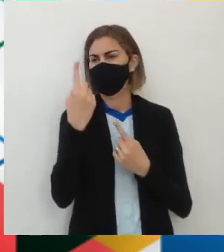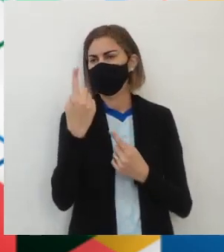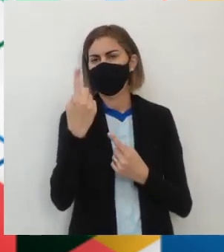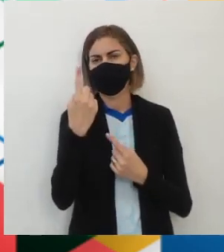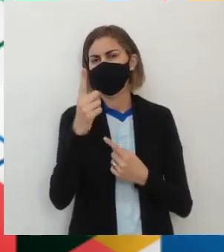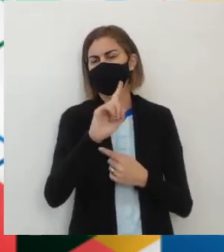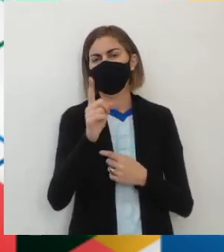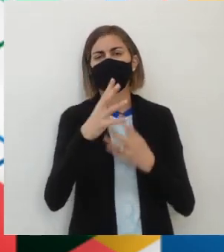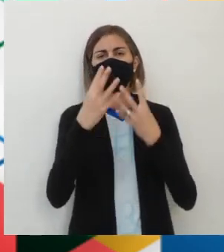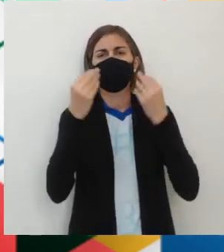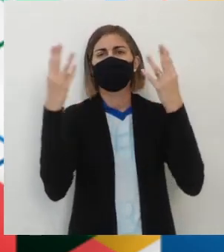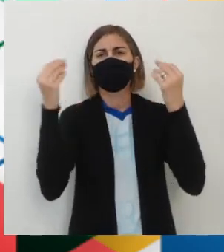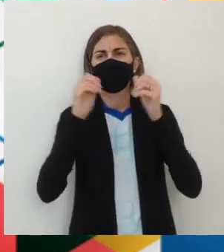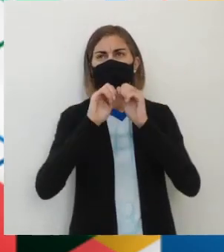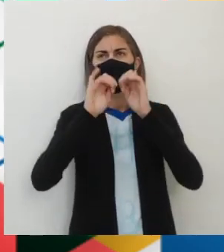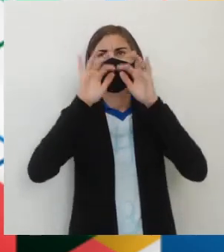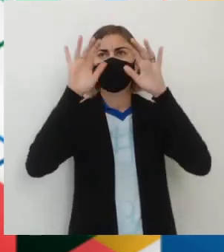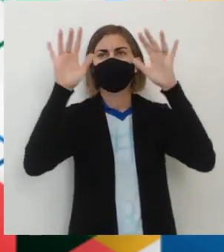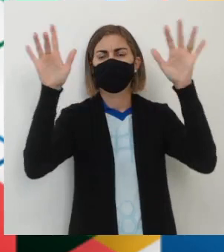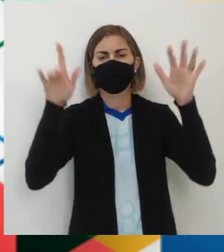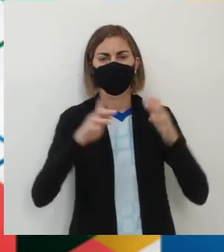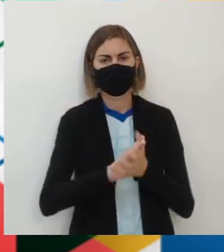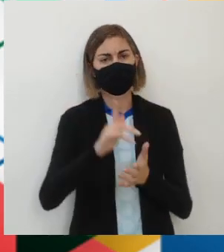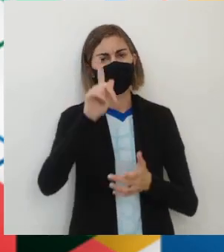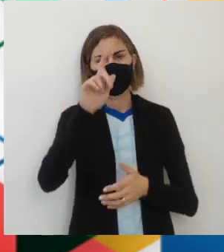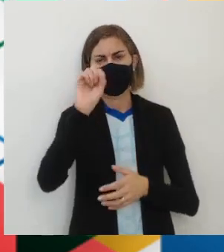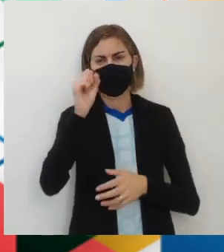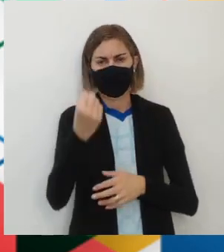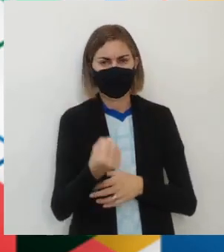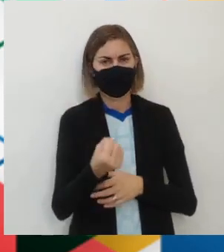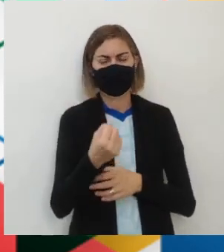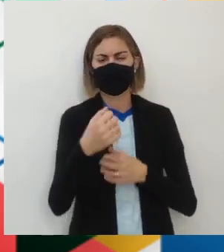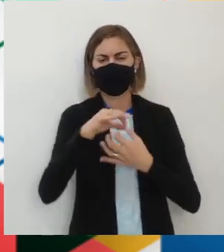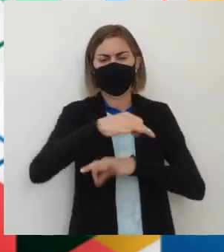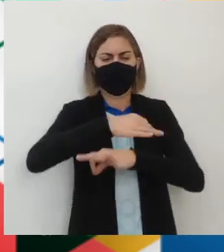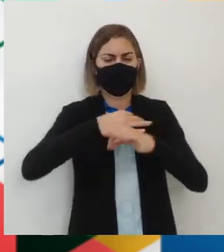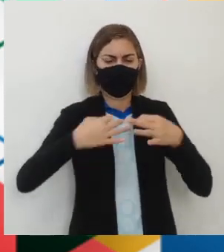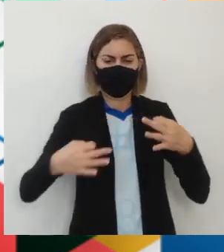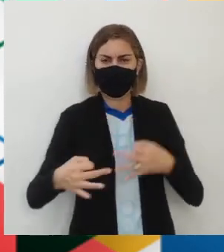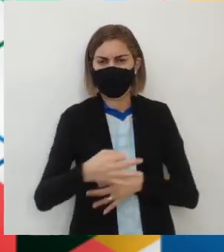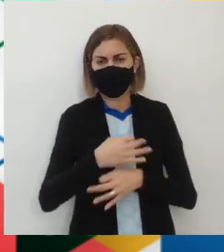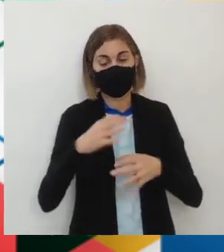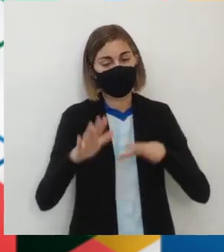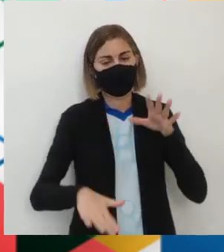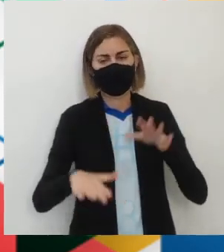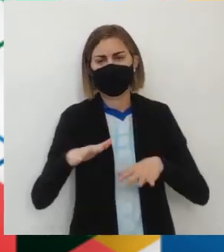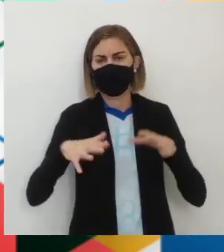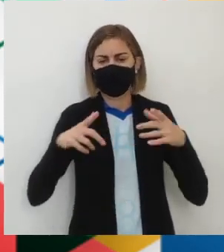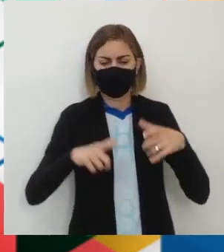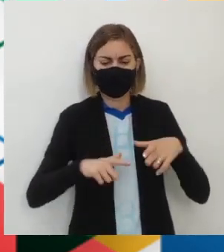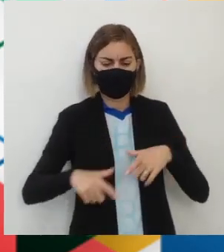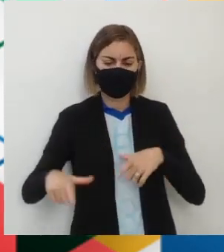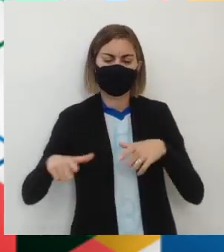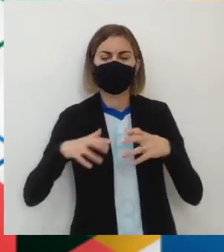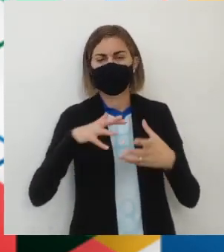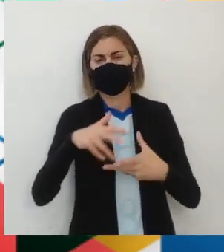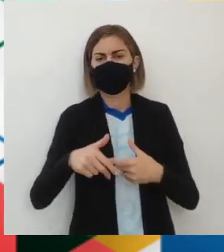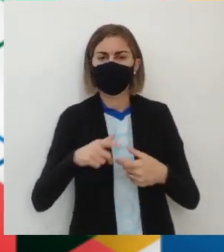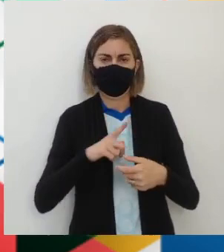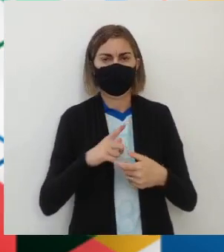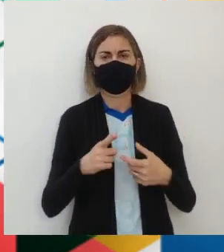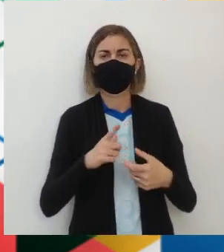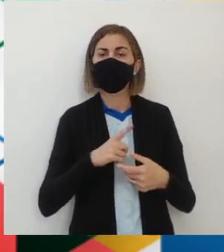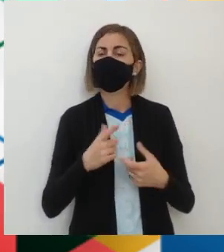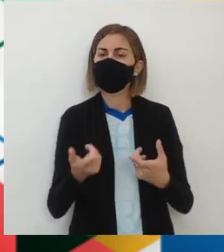São mais de um. 2, 3, 4, 5 moléculas, dependendo da região do planeta em que eu esteja. Então, o que a